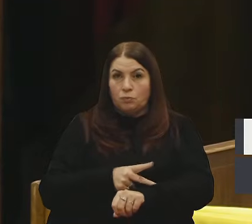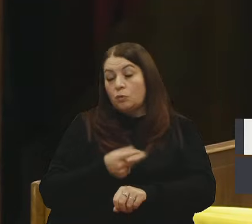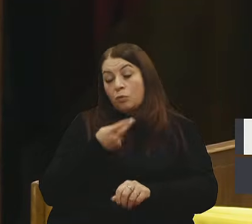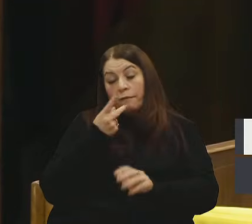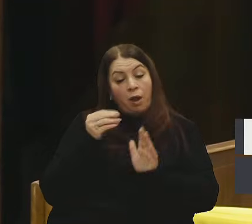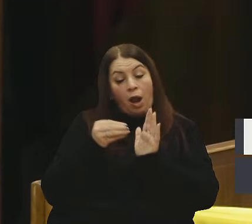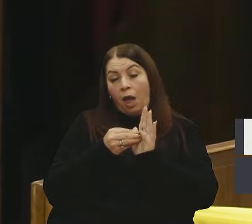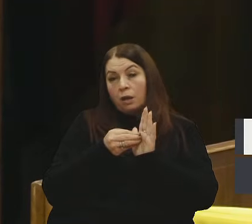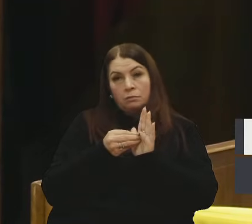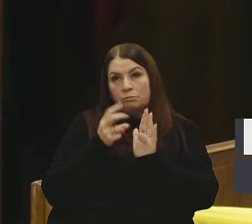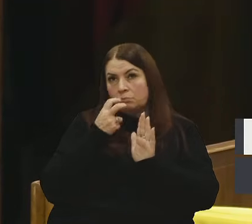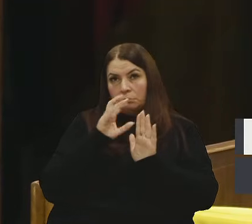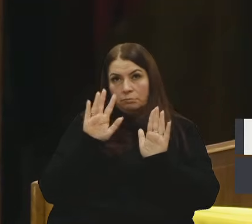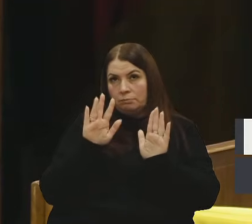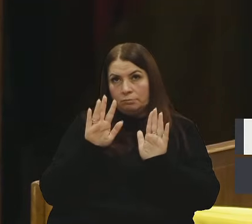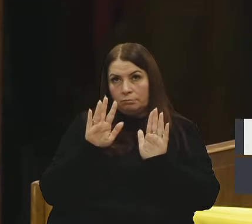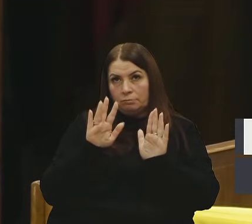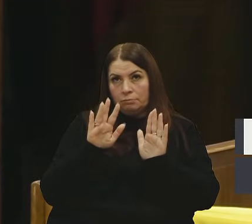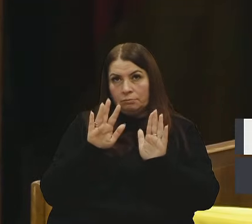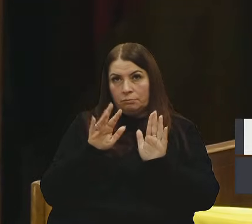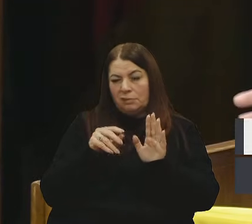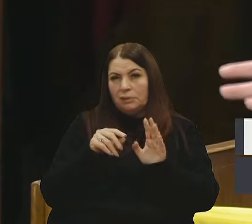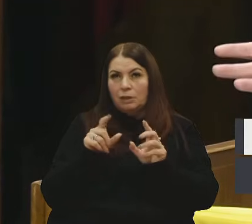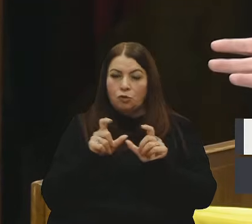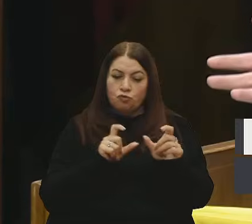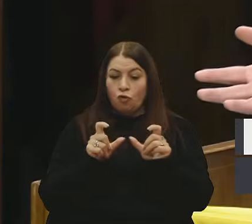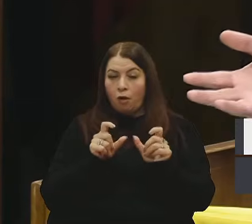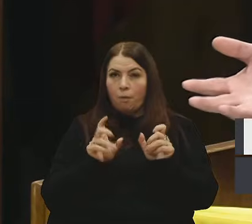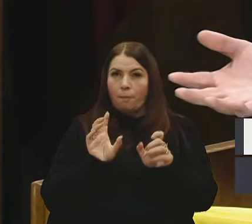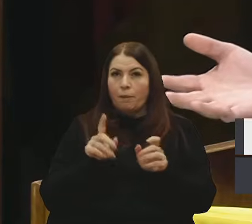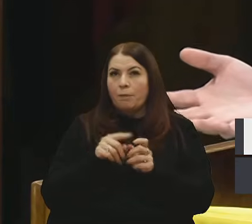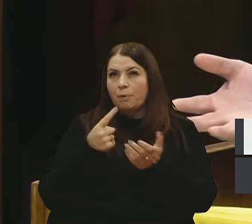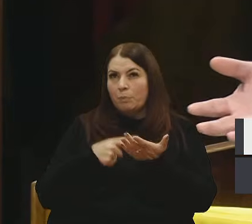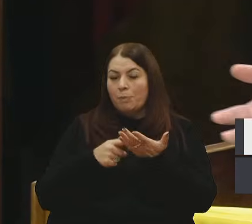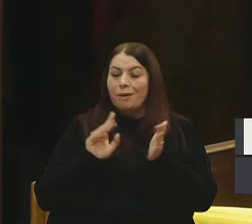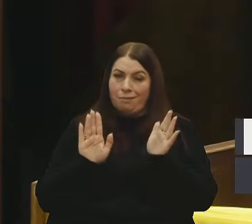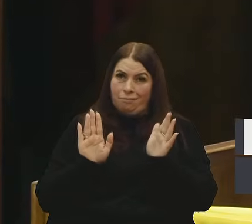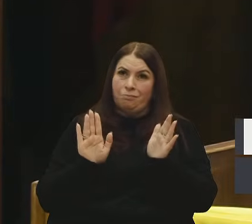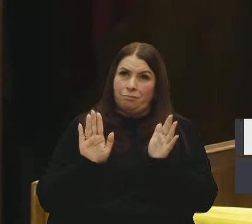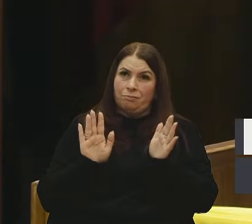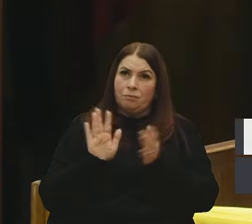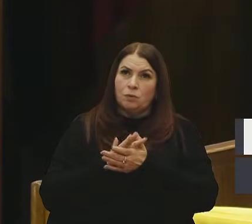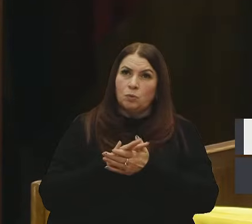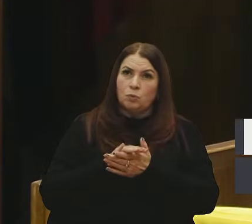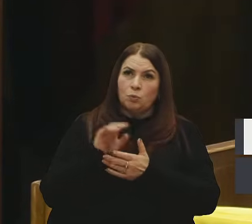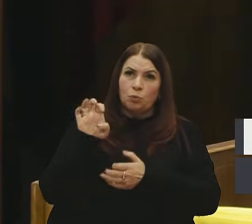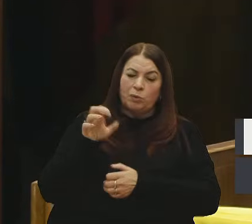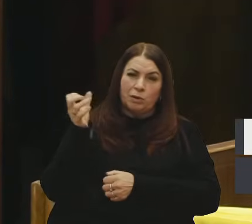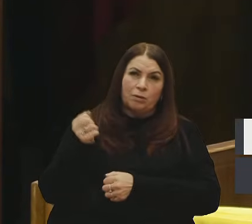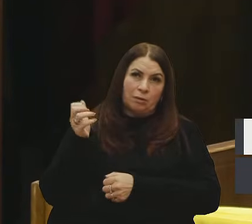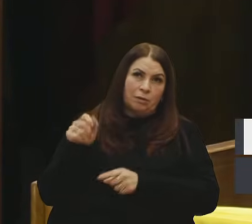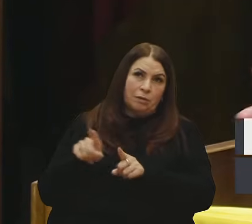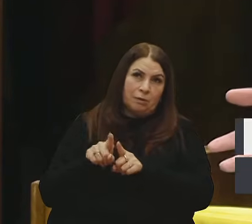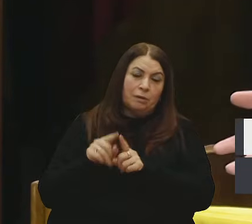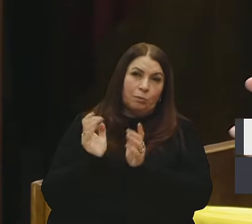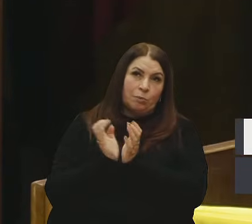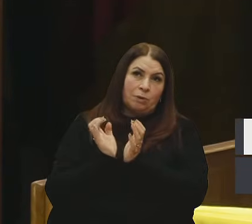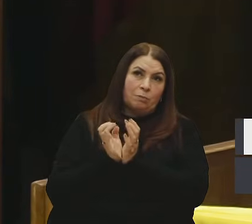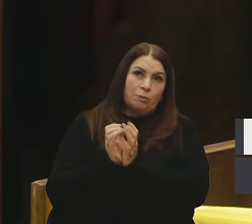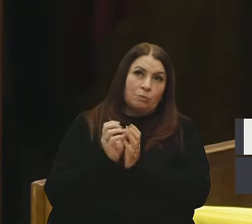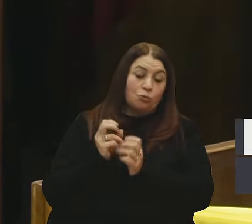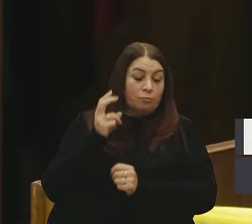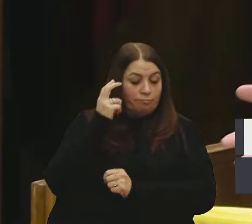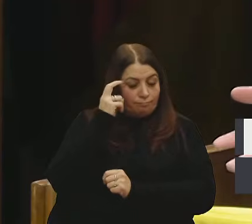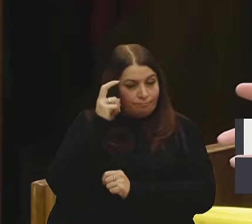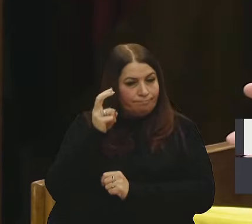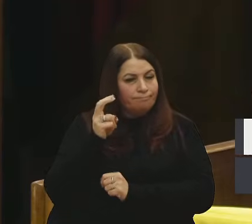dito verbalmente. Tudo é um grande jogo de palavras, até porque, vamos combinar, o Eduardo Leite e a equipe deles são muito